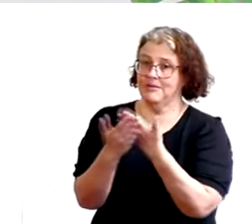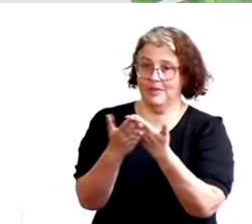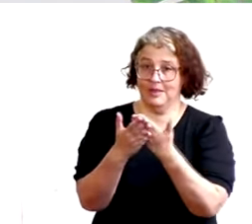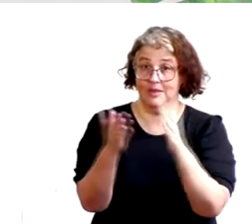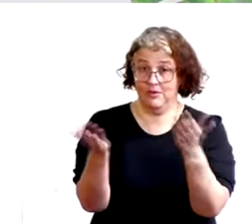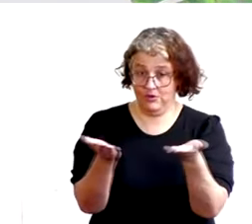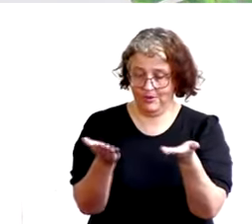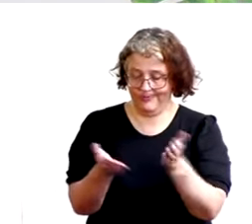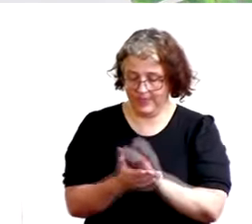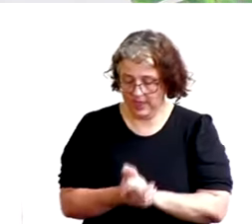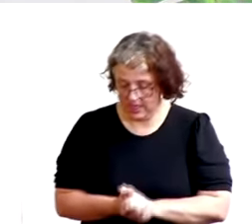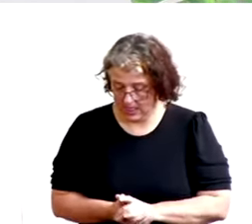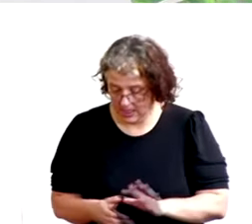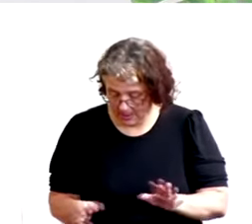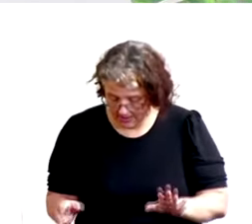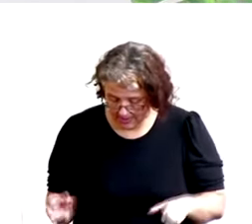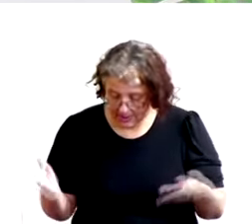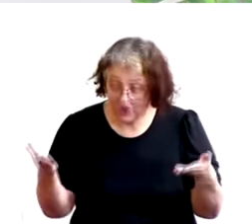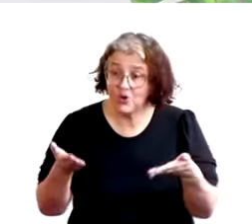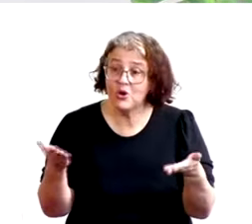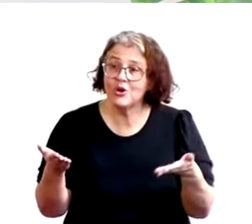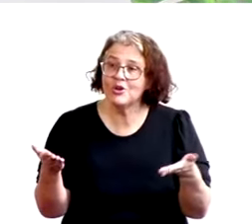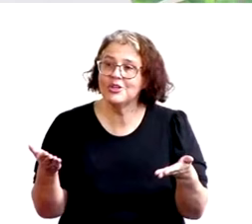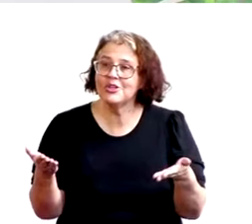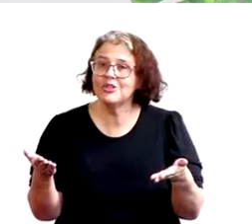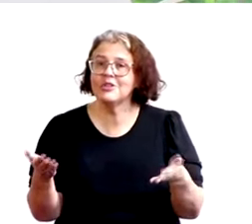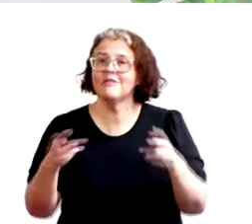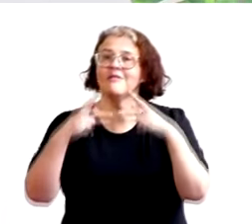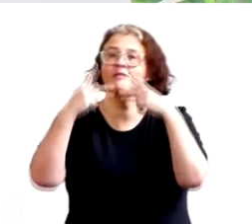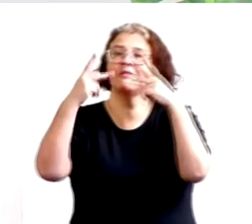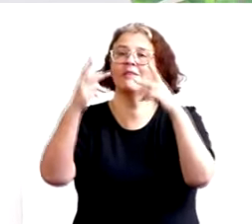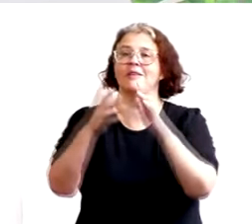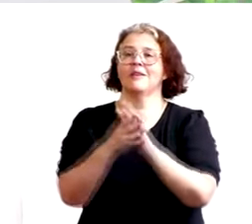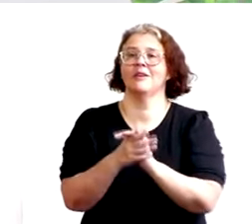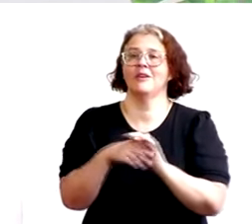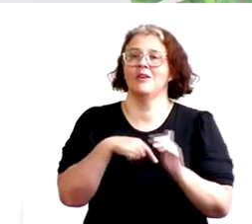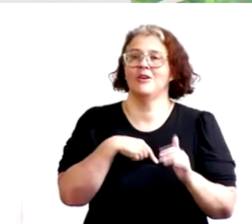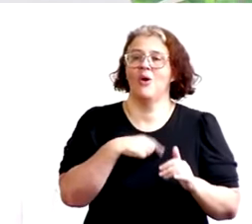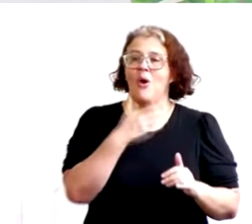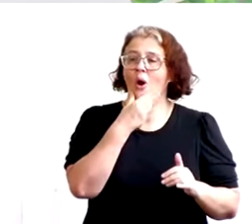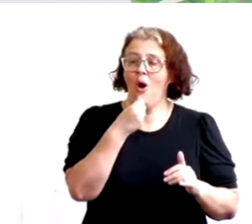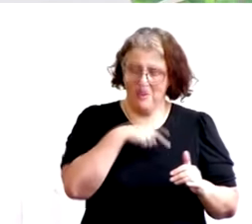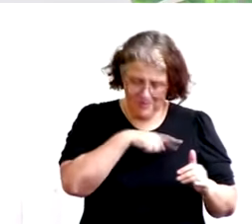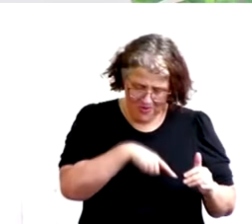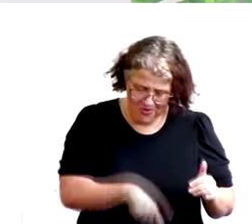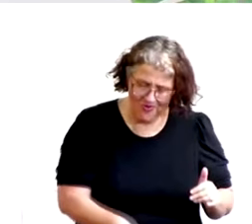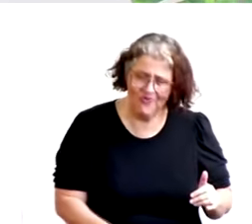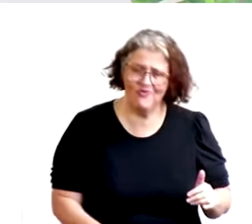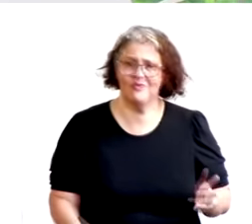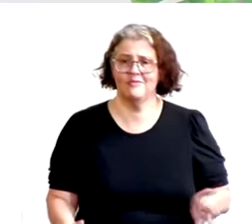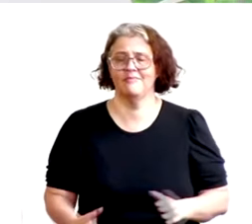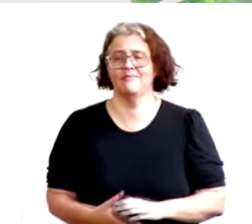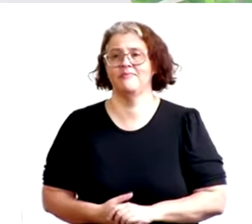mas diante dessas perguntas sinceras e honestas de um homem profunda angústia e aflição